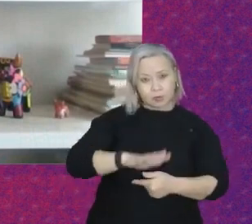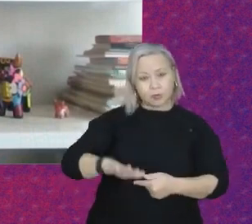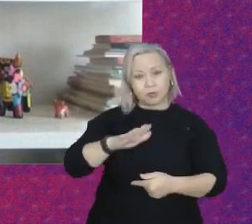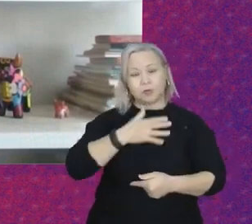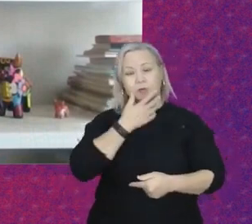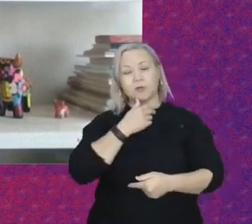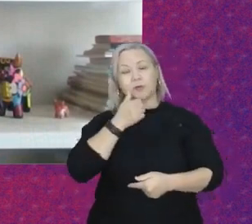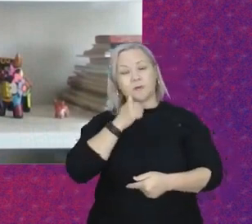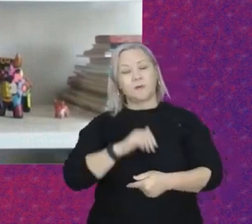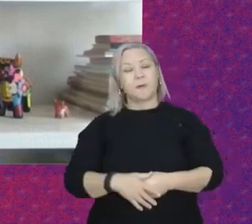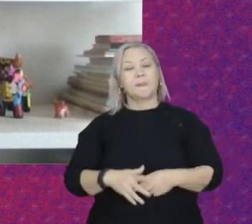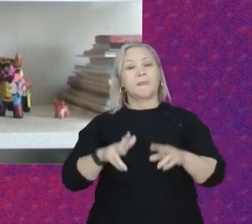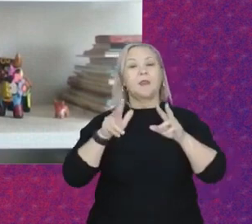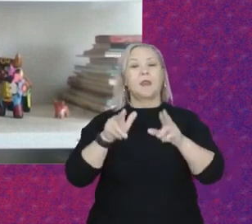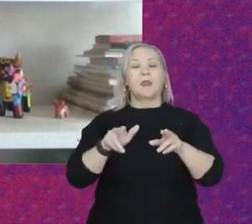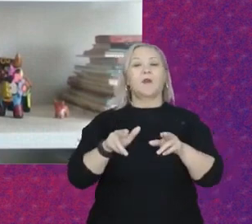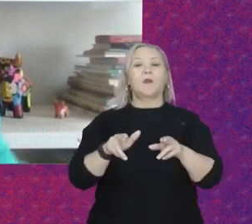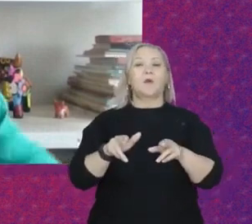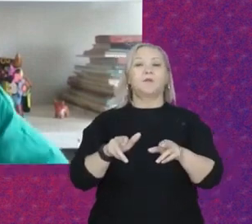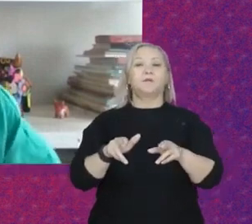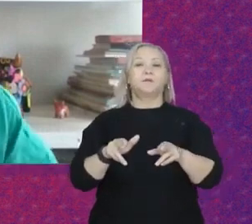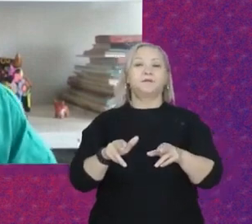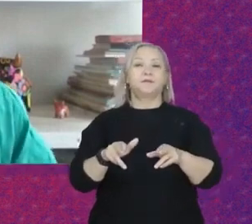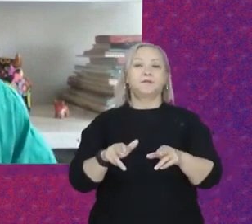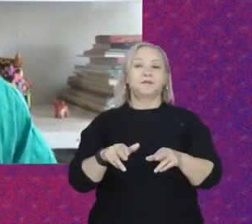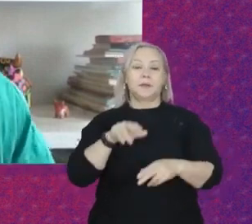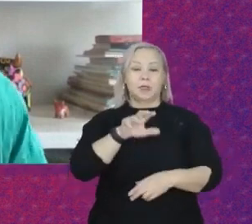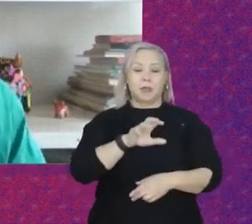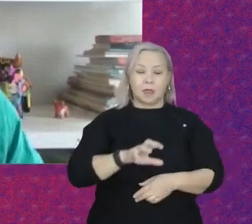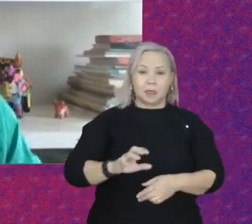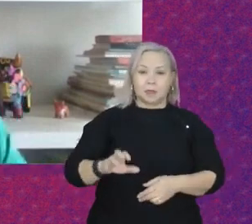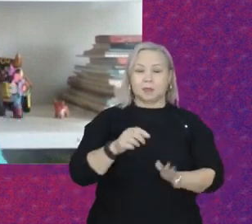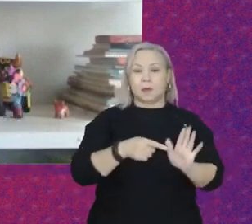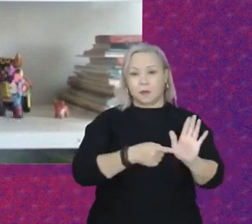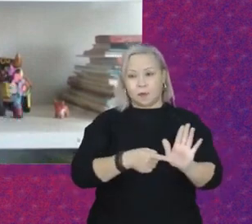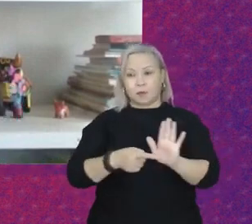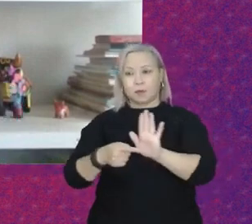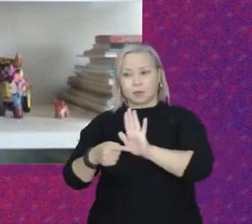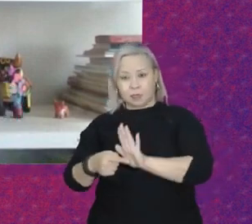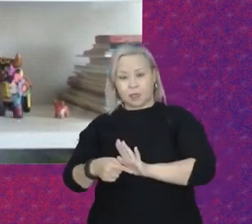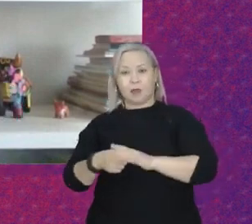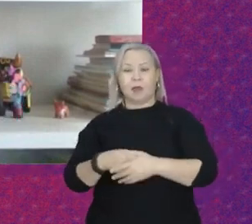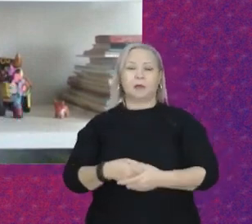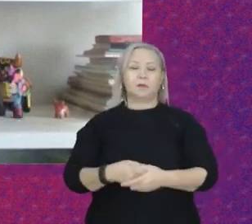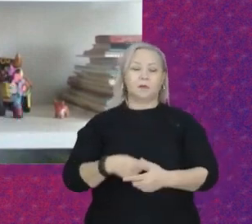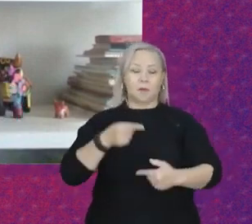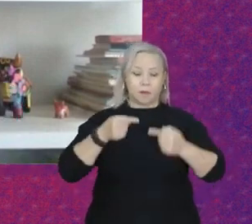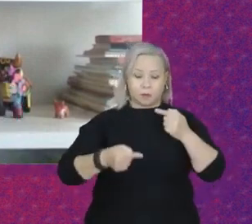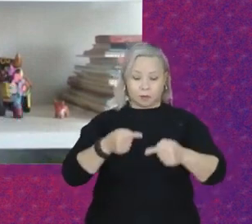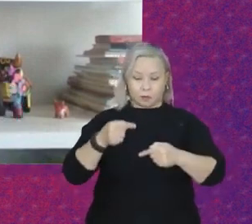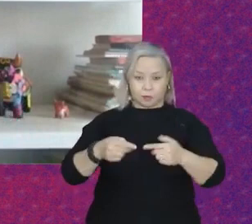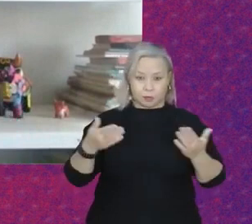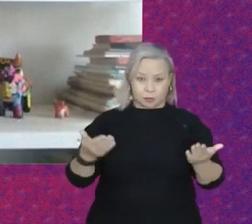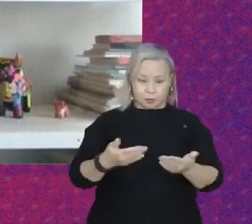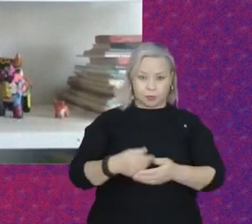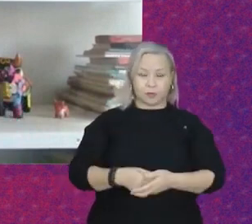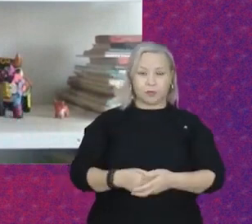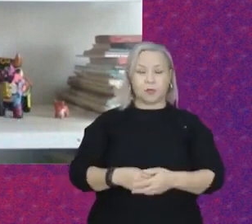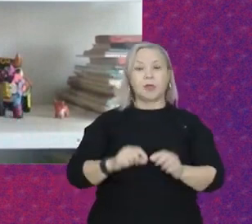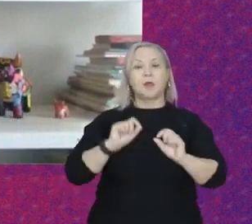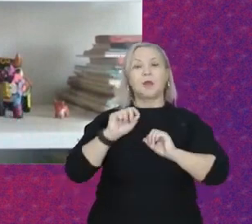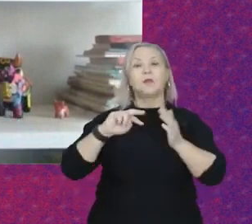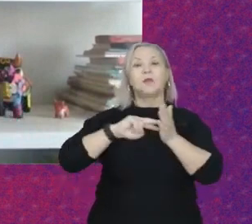trabalhadoras, e como, né, as aulas já mostraram, e aqui nós vamos poder discutir, né, pela